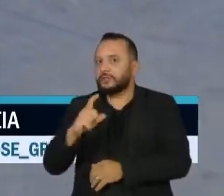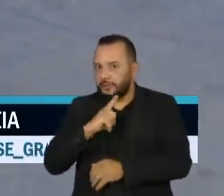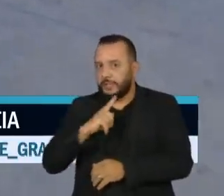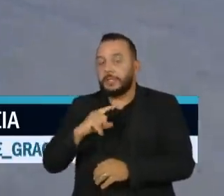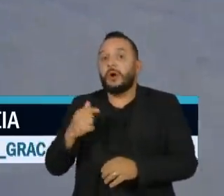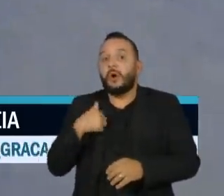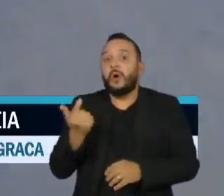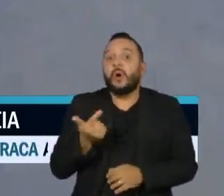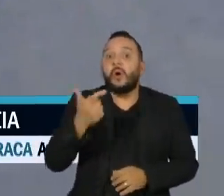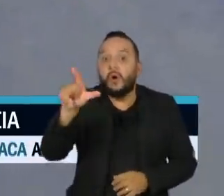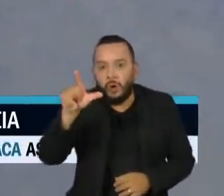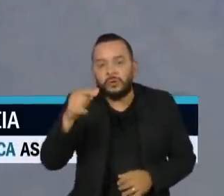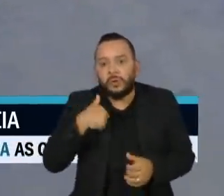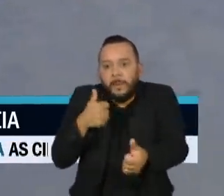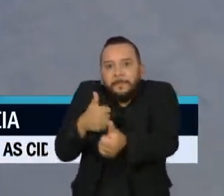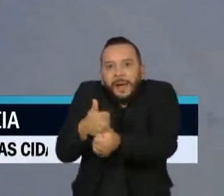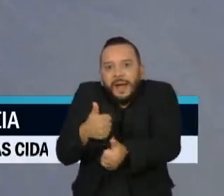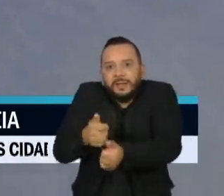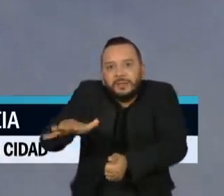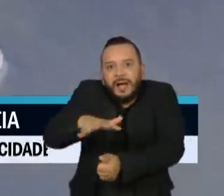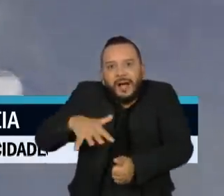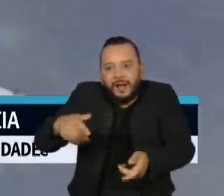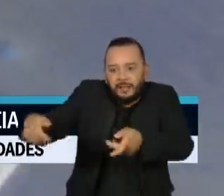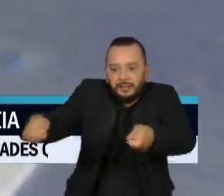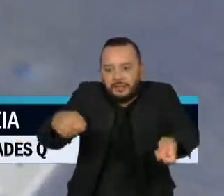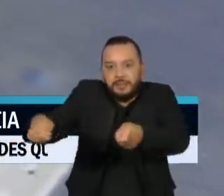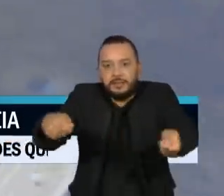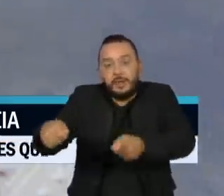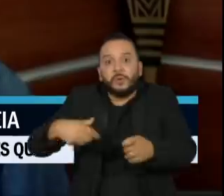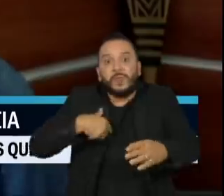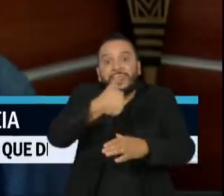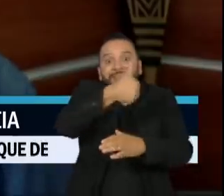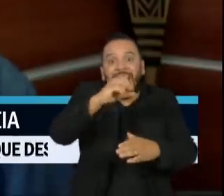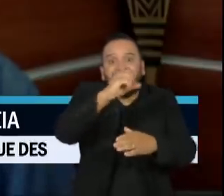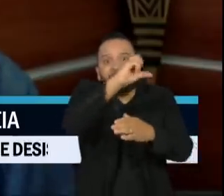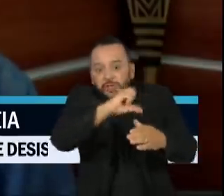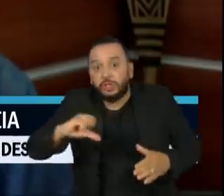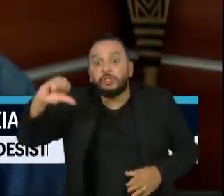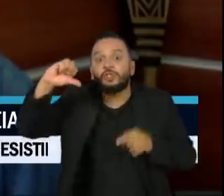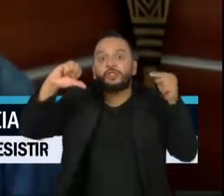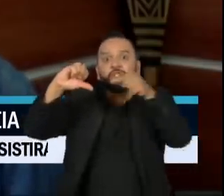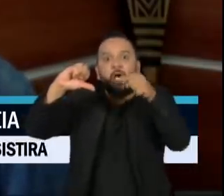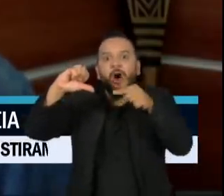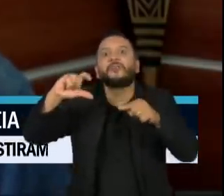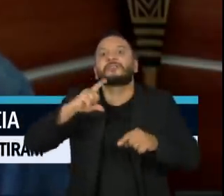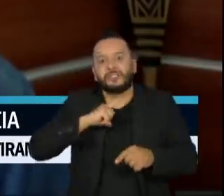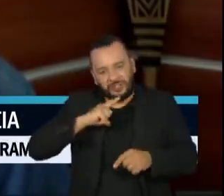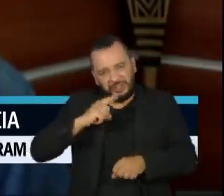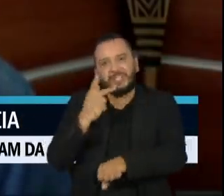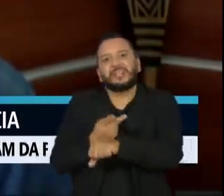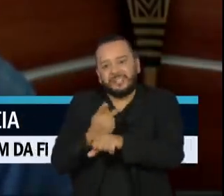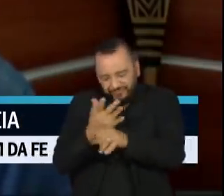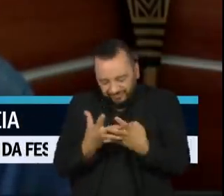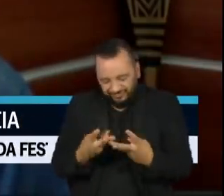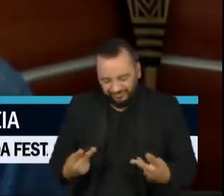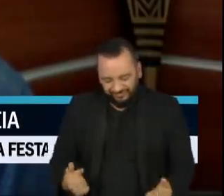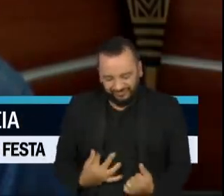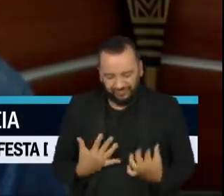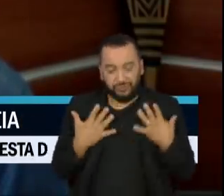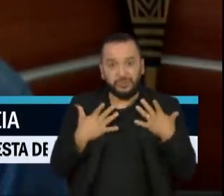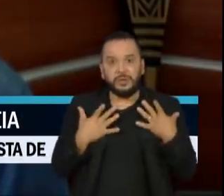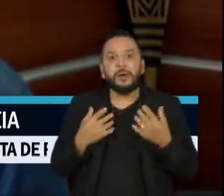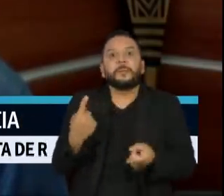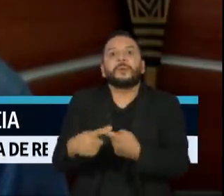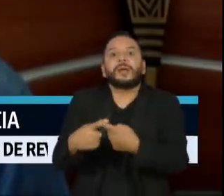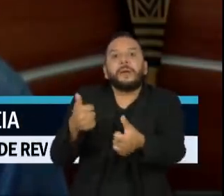9 a cada 10 pessoas apresentaram altos níveis de contaminação. Então, naturalmente, nessa aldeia mais próxima